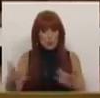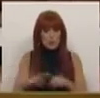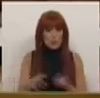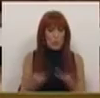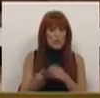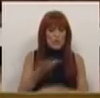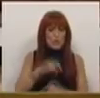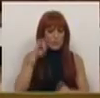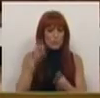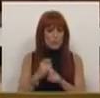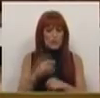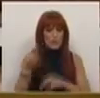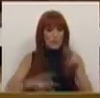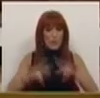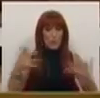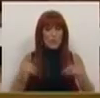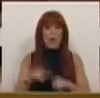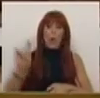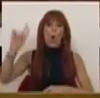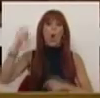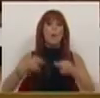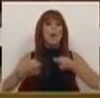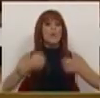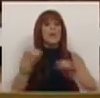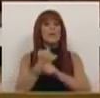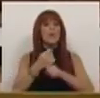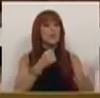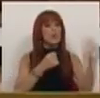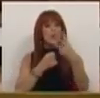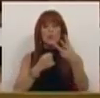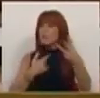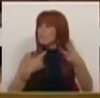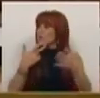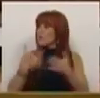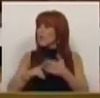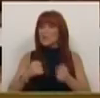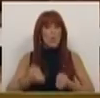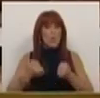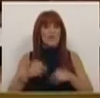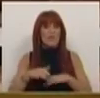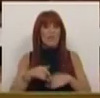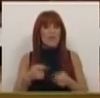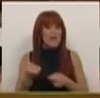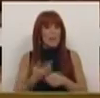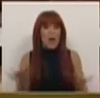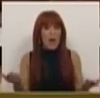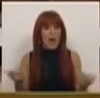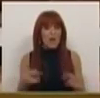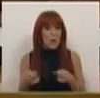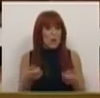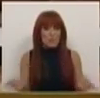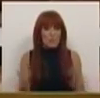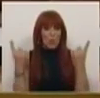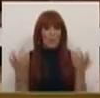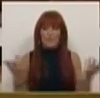O Conselho Nacional de Supervisores Financeiros, que deveria coordenar a atividade dos três, mas, na verdade, não é capaz de fazer essa atividade de